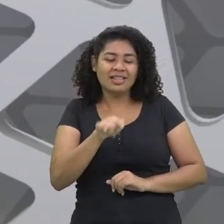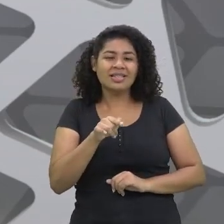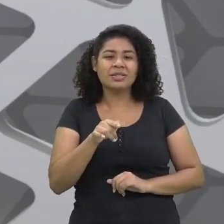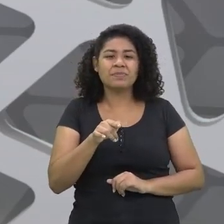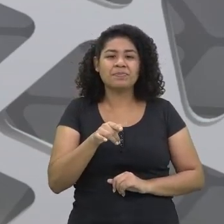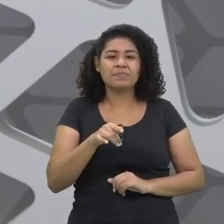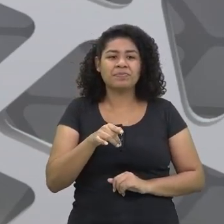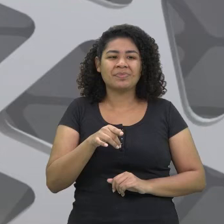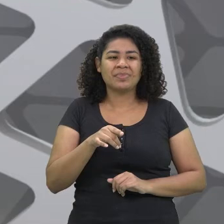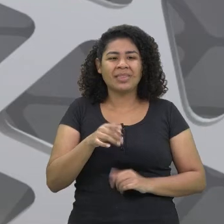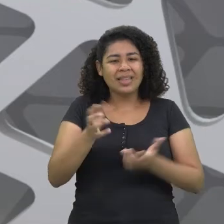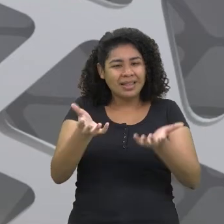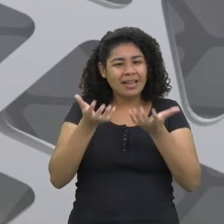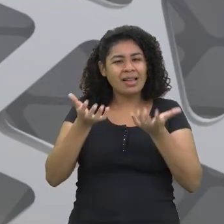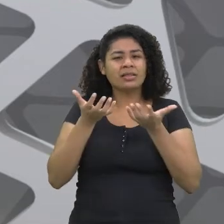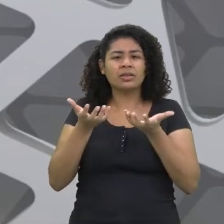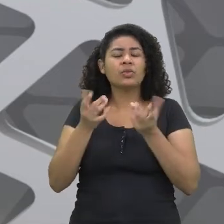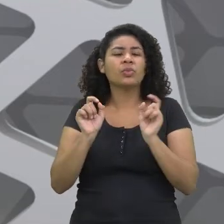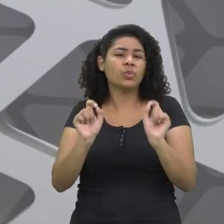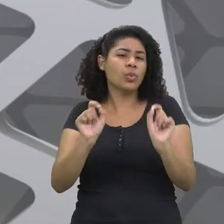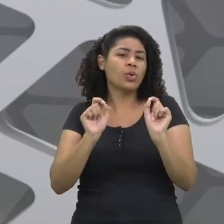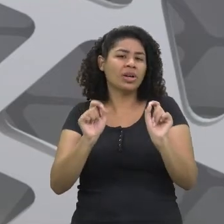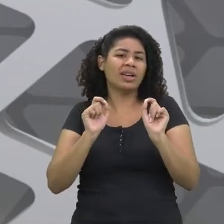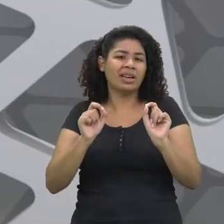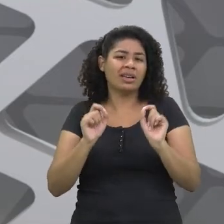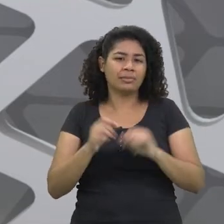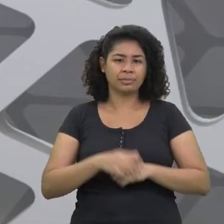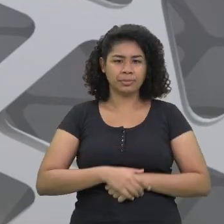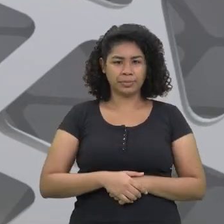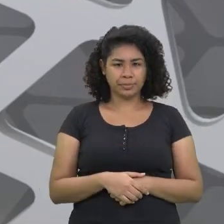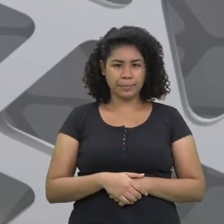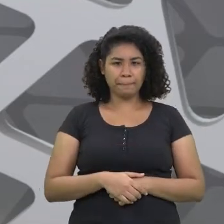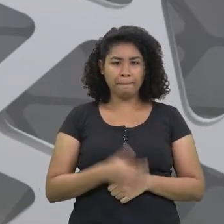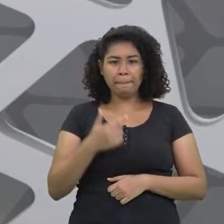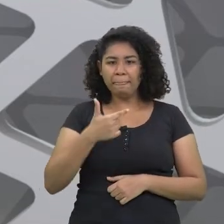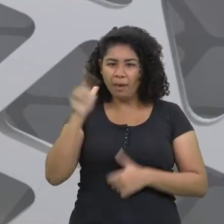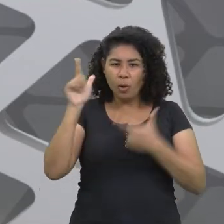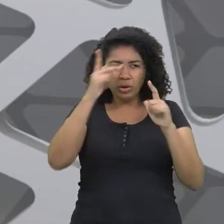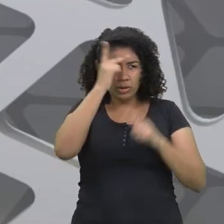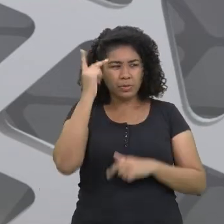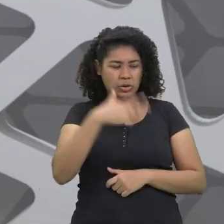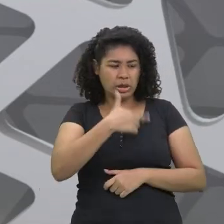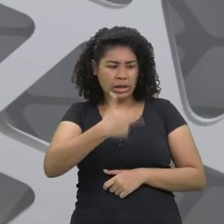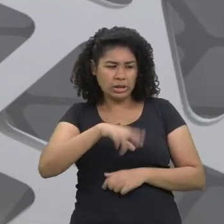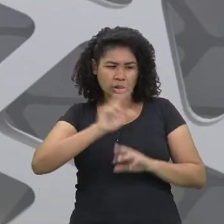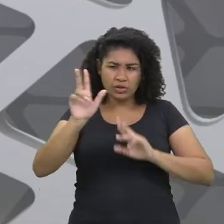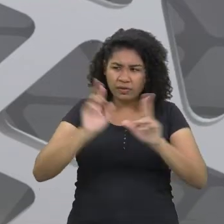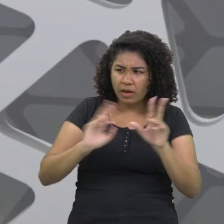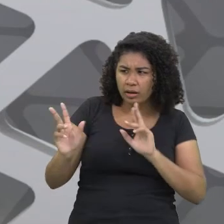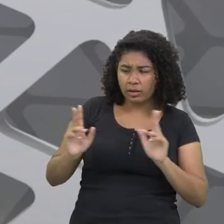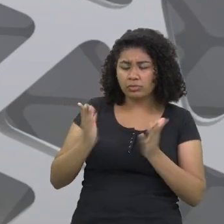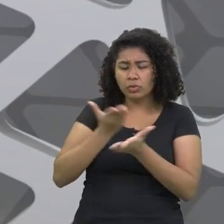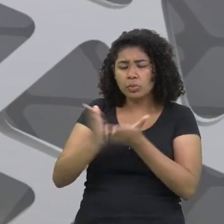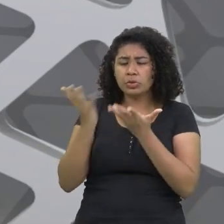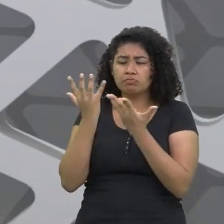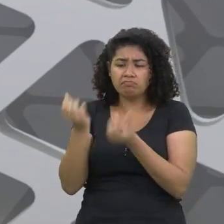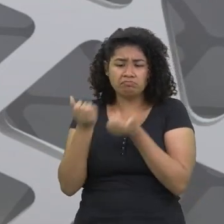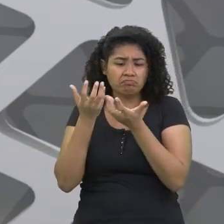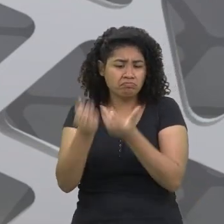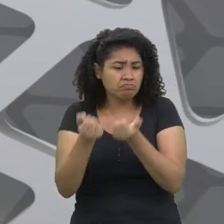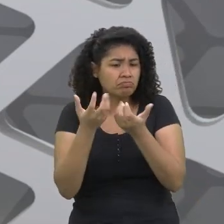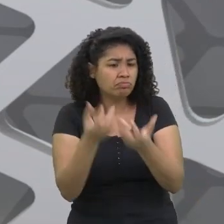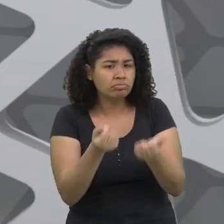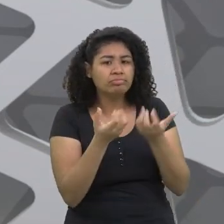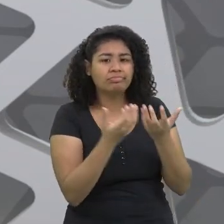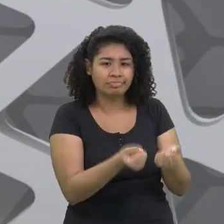seriam intolerantes, né, com pessoas de religiões diferentes? Então, dentro das Américas, principalmente ali na